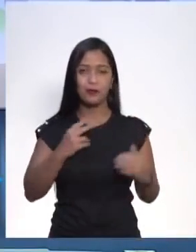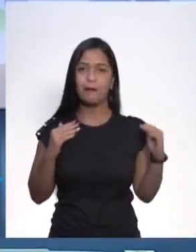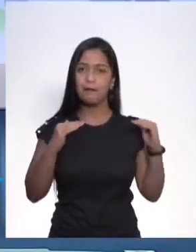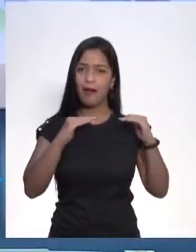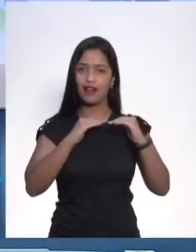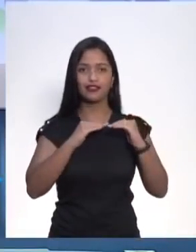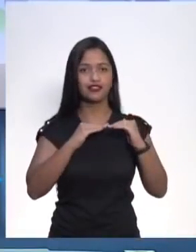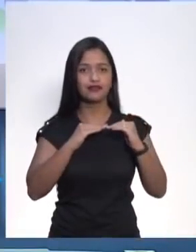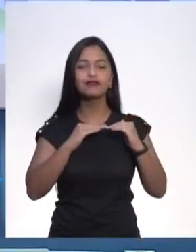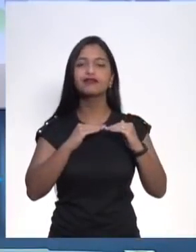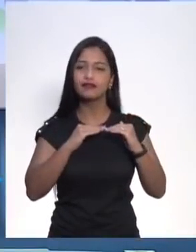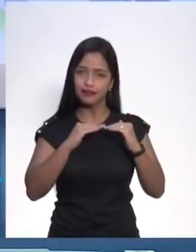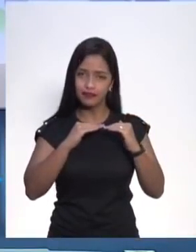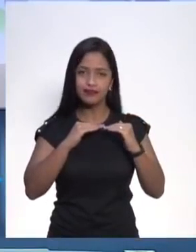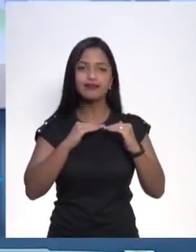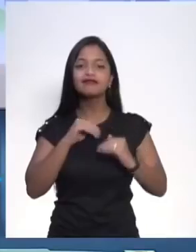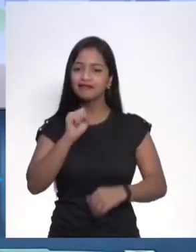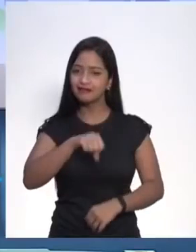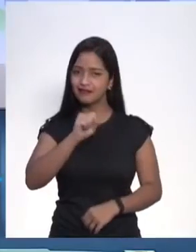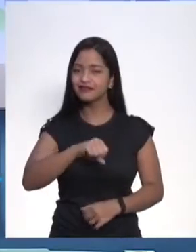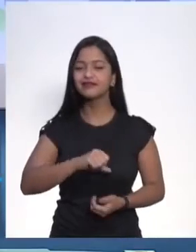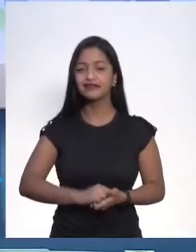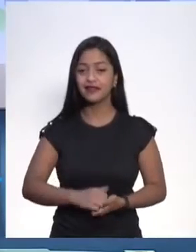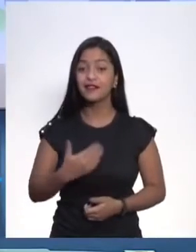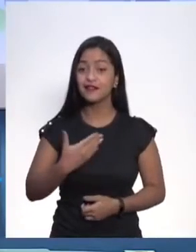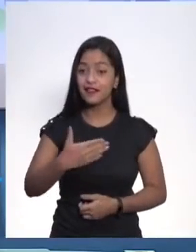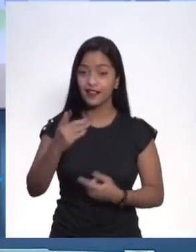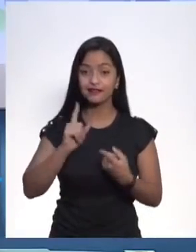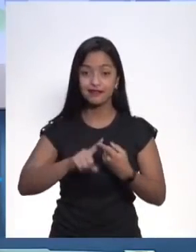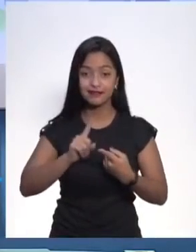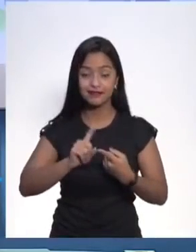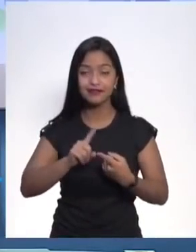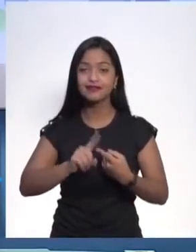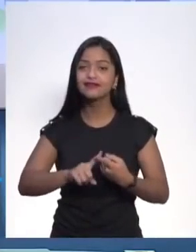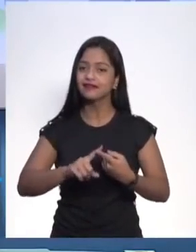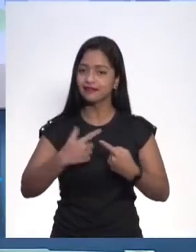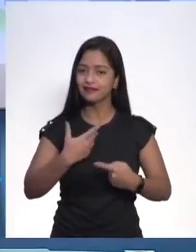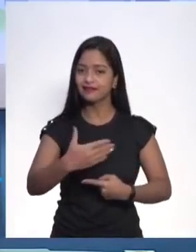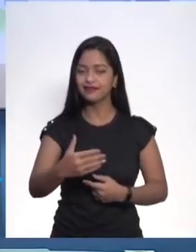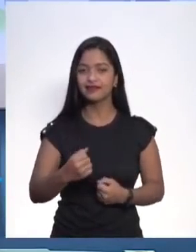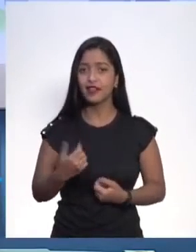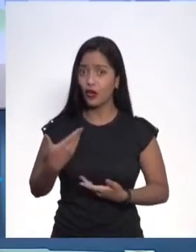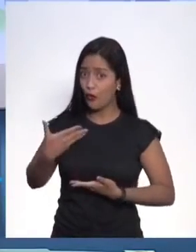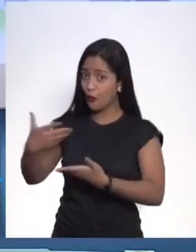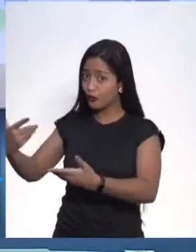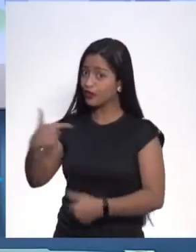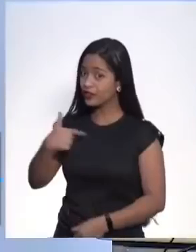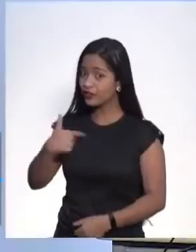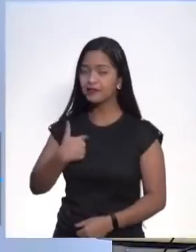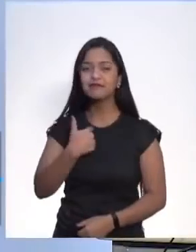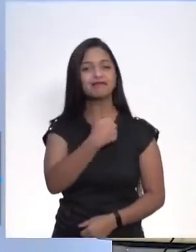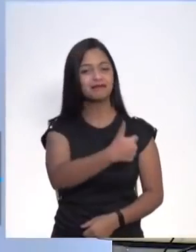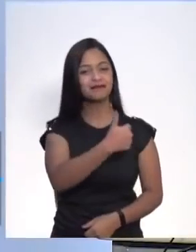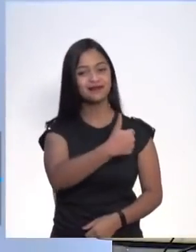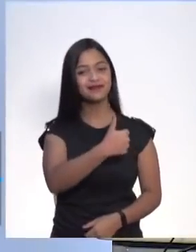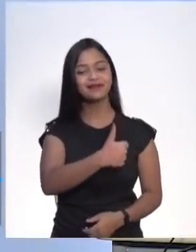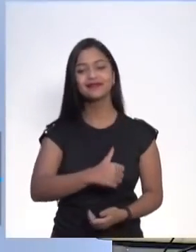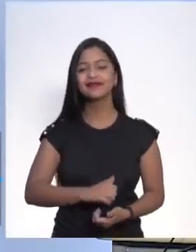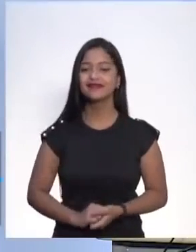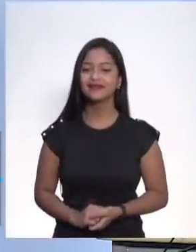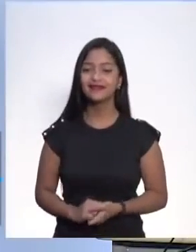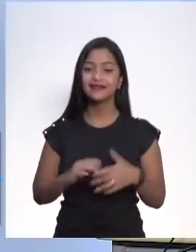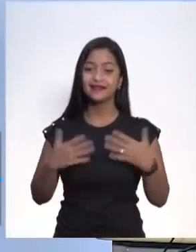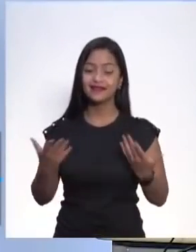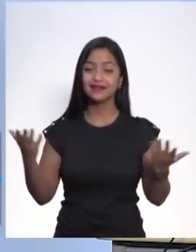Foi um empate técnico ali. Vai ter revanche para ver que eu não perdi. Me convida. Beleza, pode deixar. Então, vamos